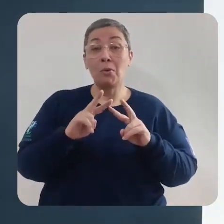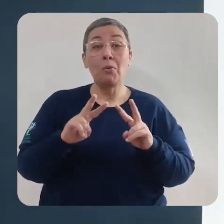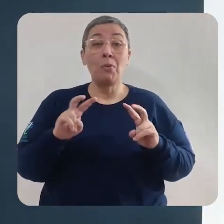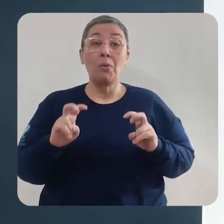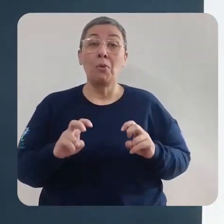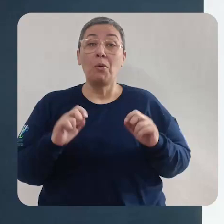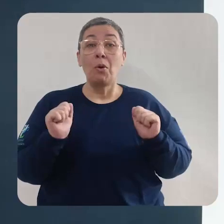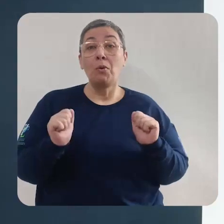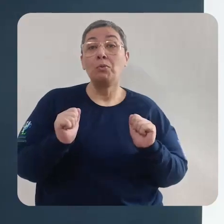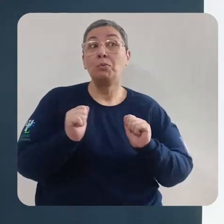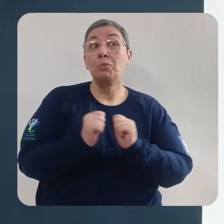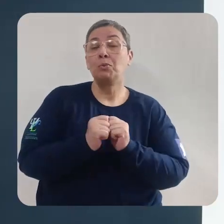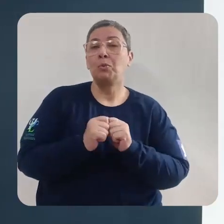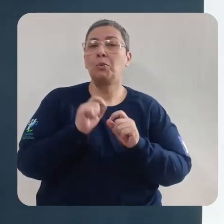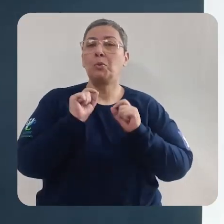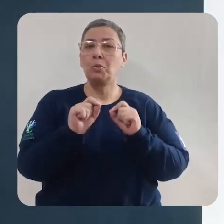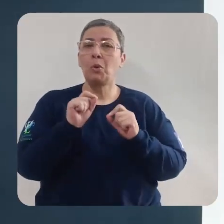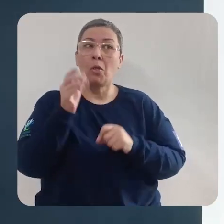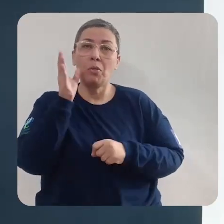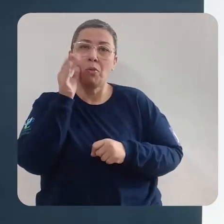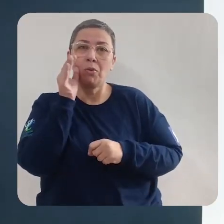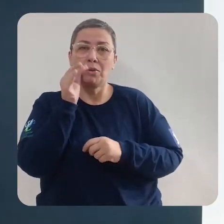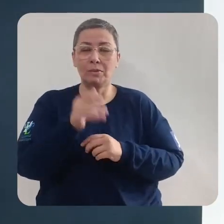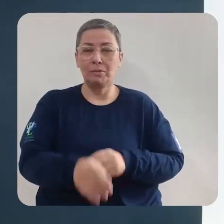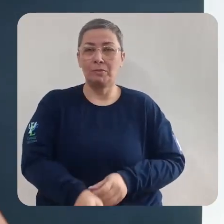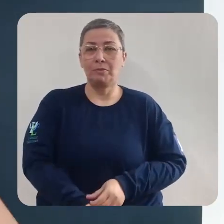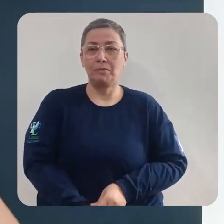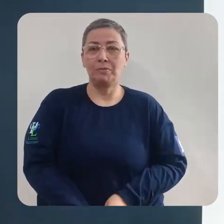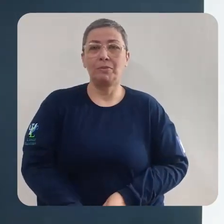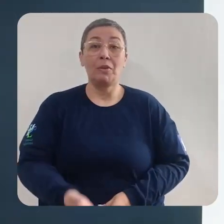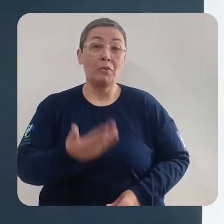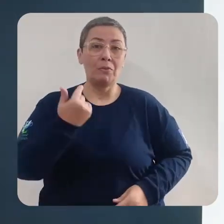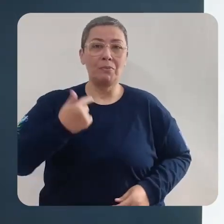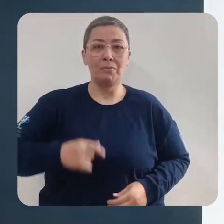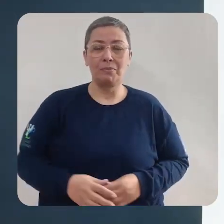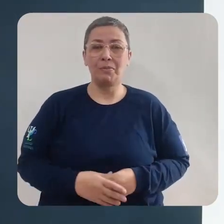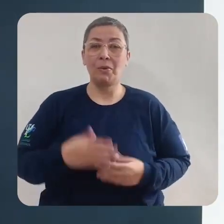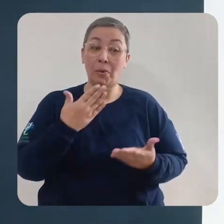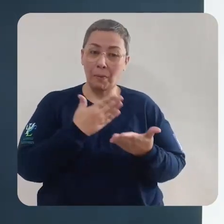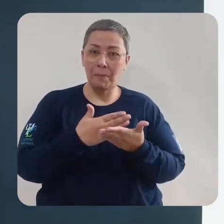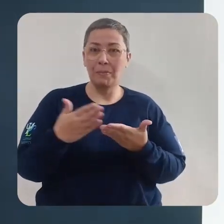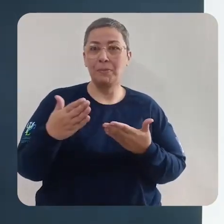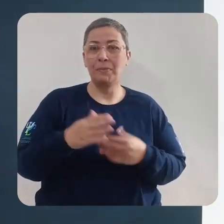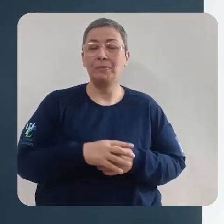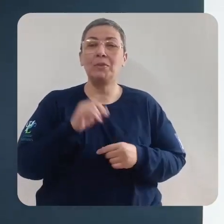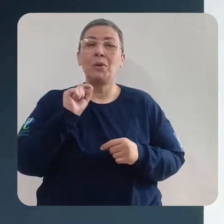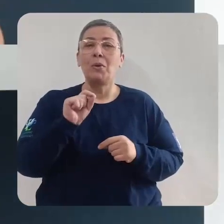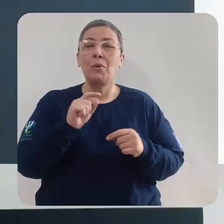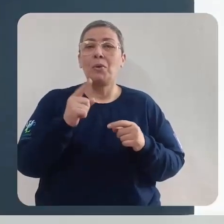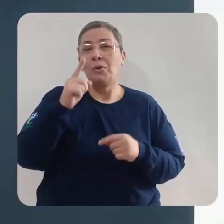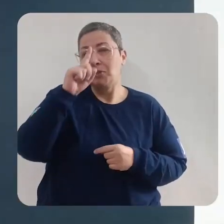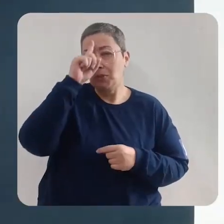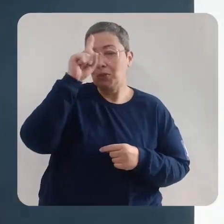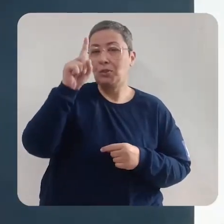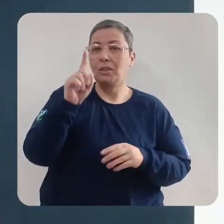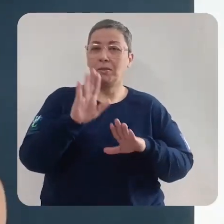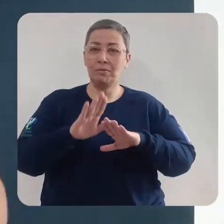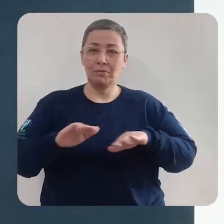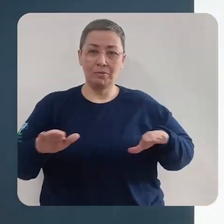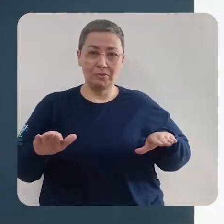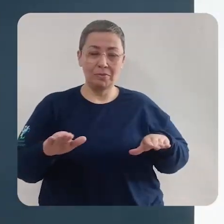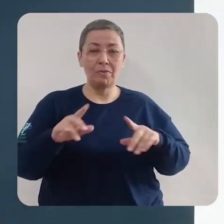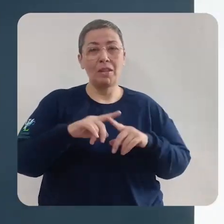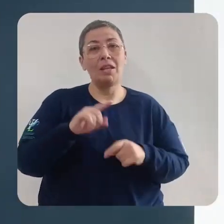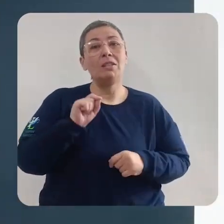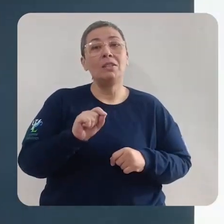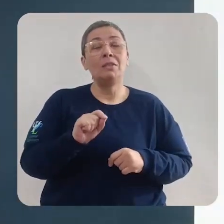E nós vamos falar sobre elas juntando algumas curiosities. Let's go! Vamos começar